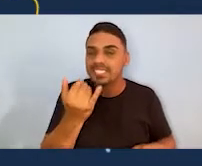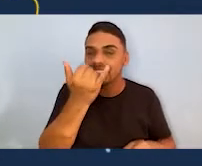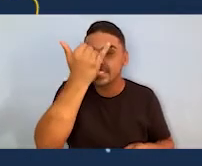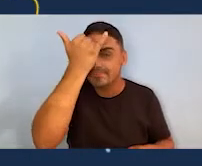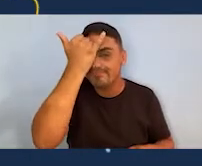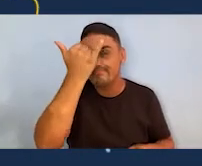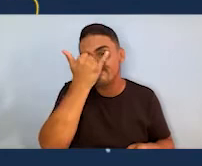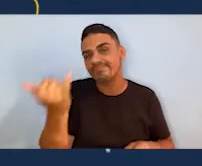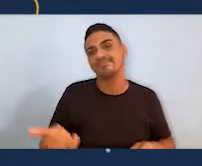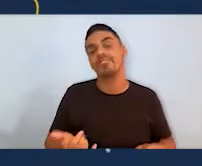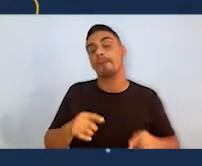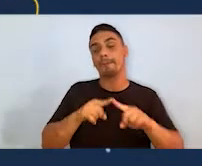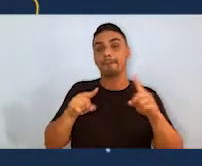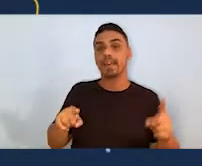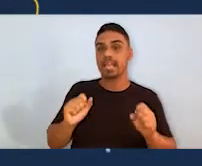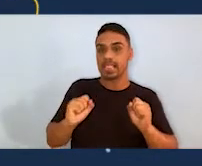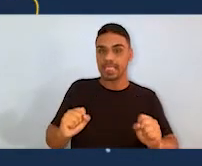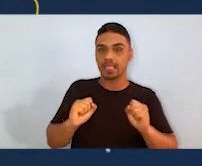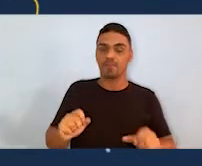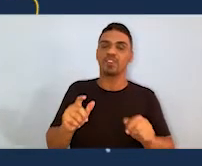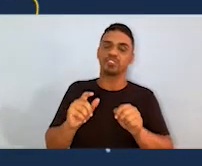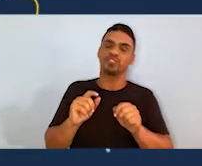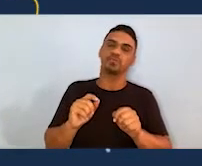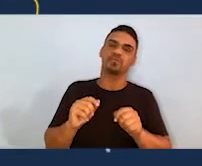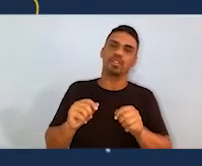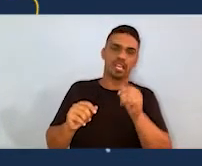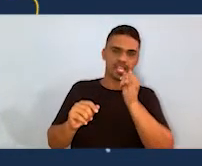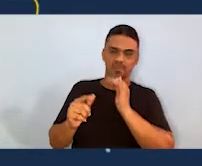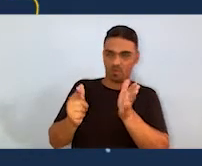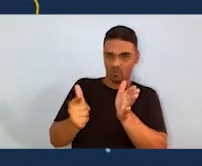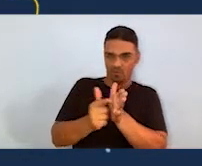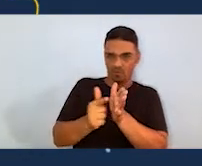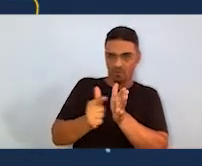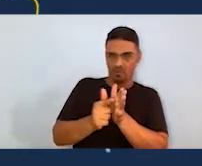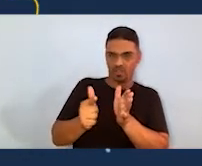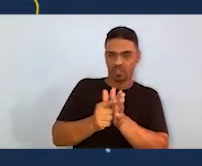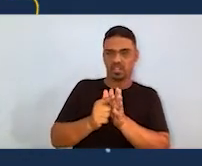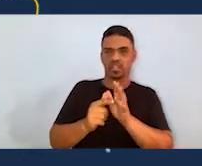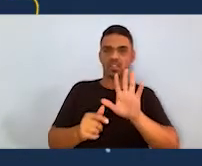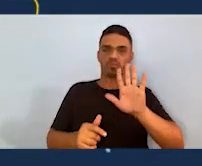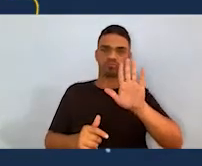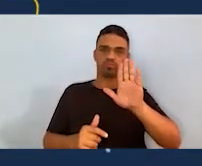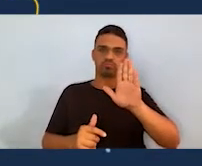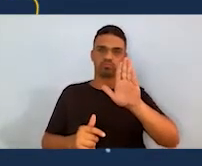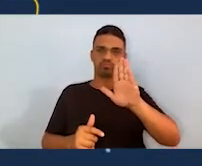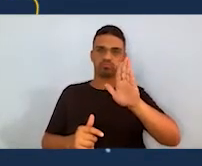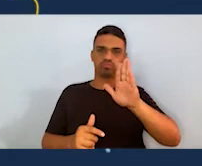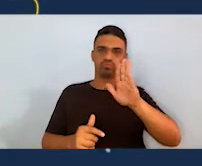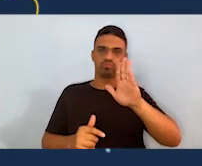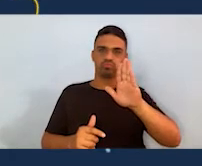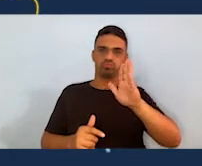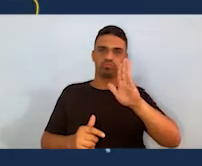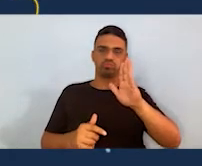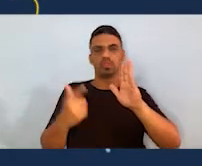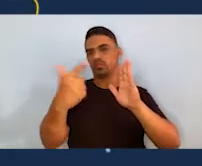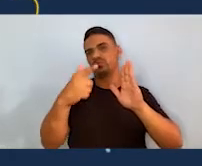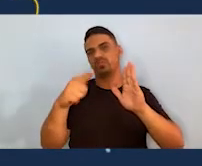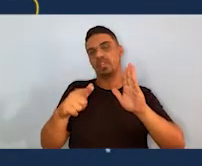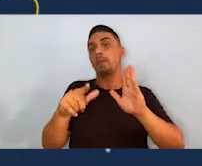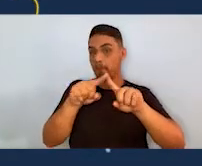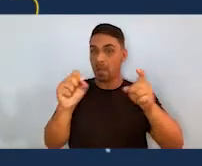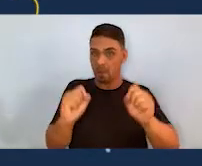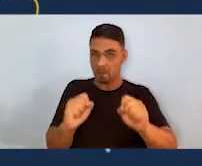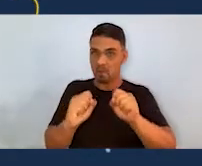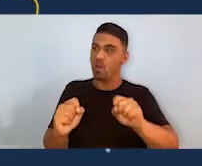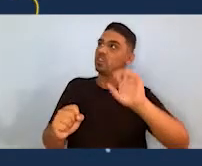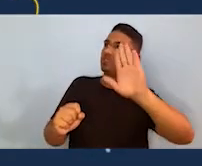que total a gente pode fazer, é que a folhinha não estava mexendo. A folhinha pode mexer,